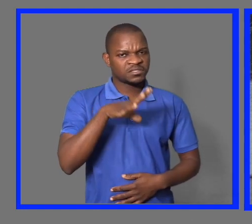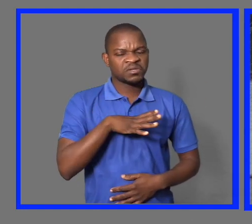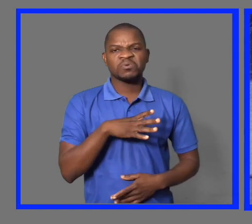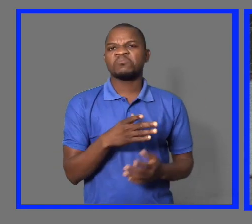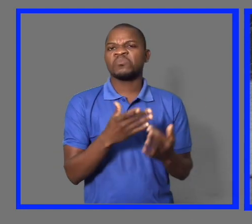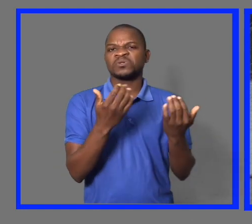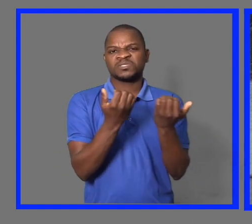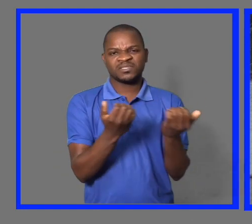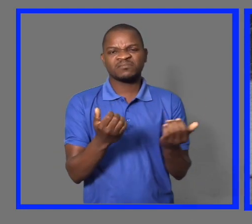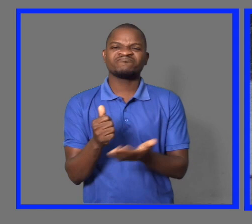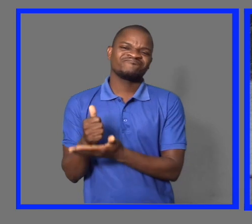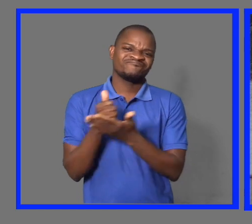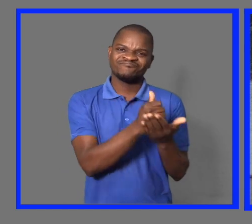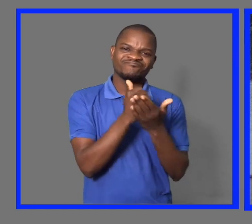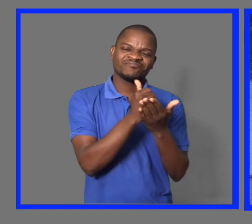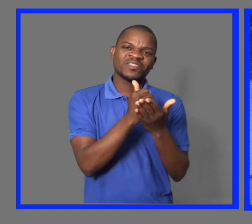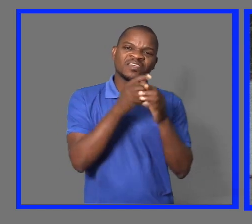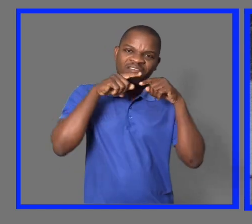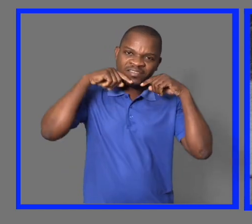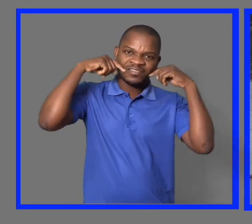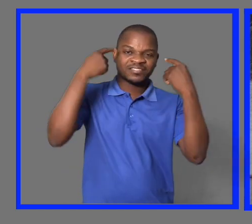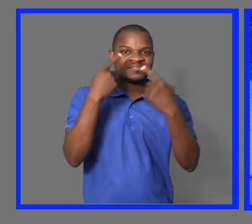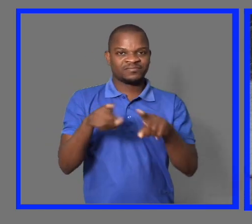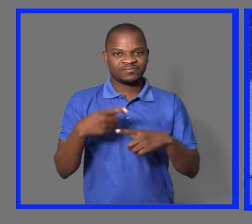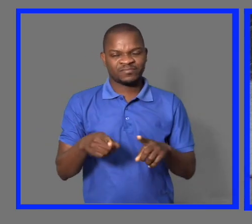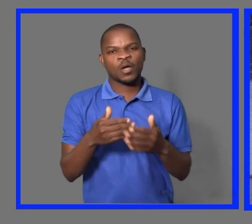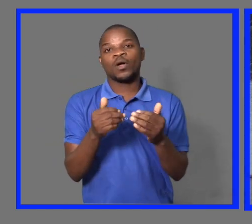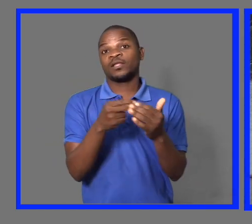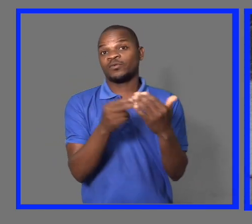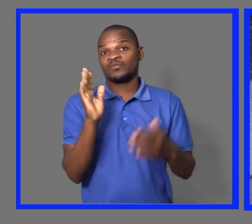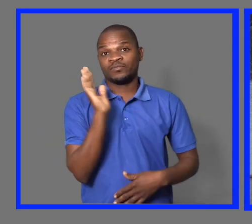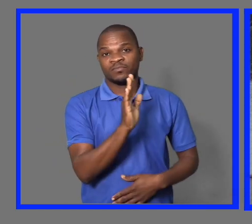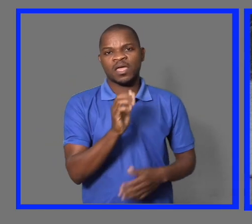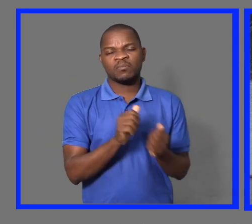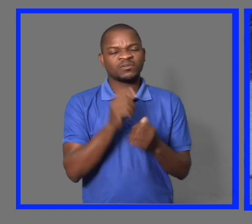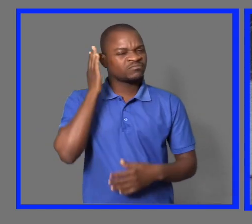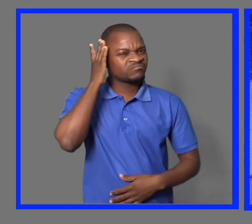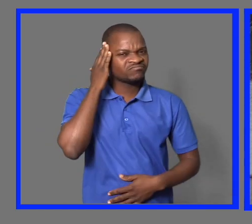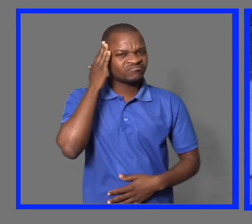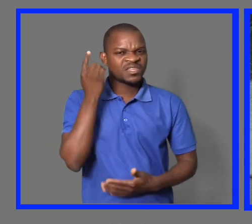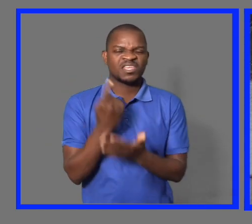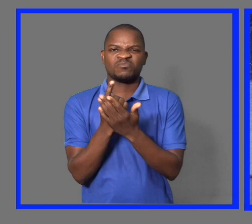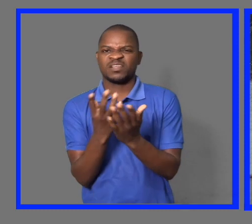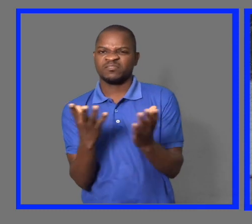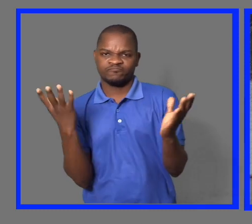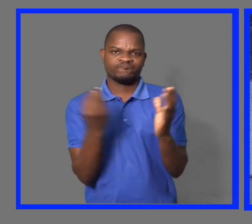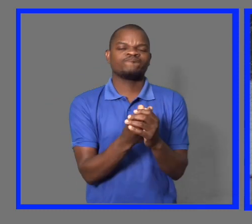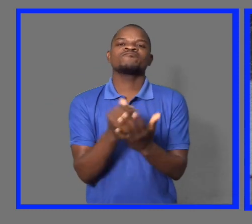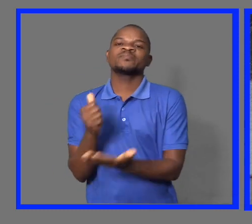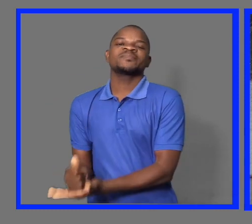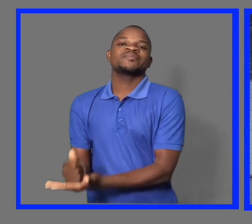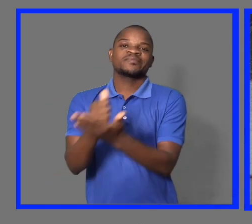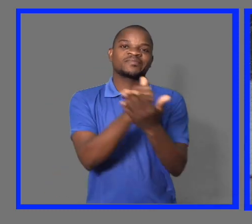uma daquelas que cria o sorriso para a criança, tal como a mãe diz. Então, por que não nos juntarmos a eles